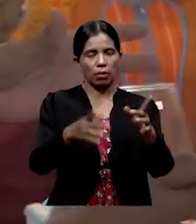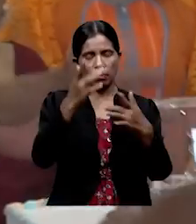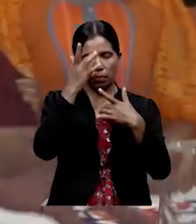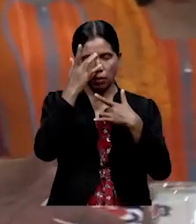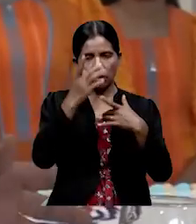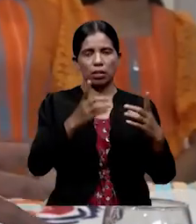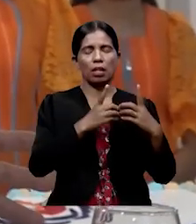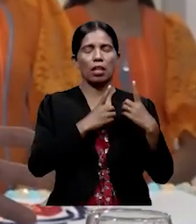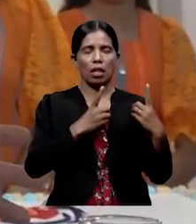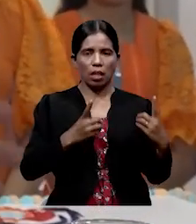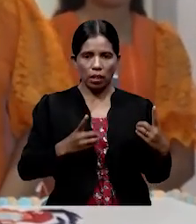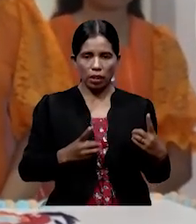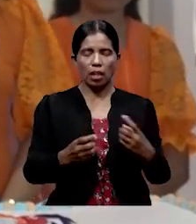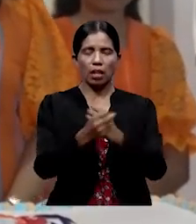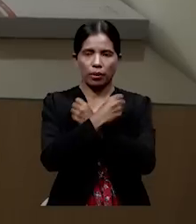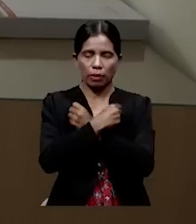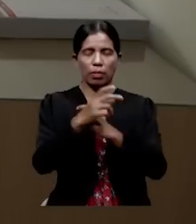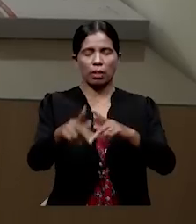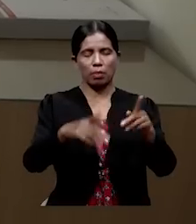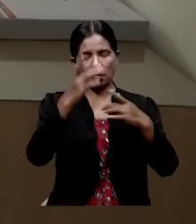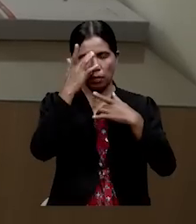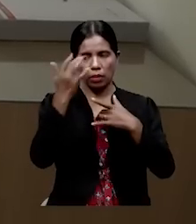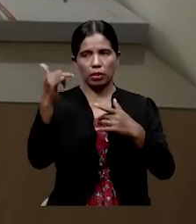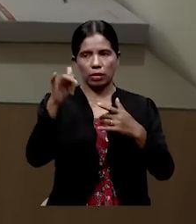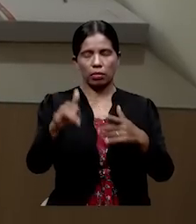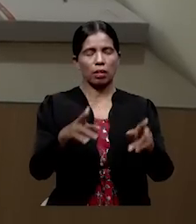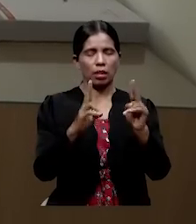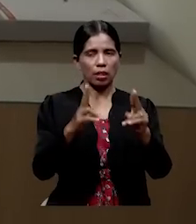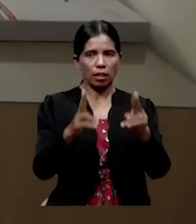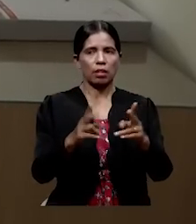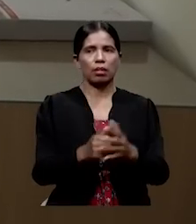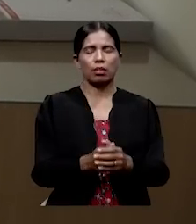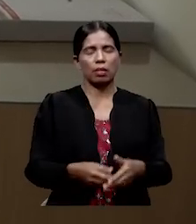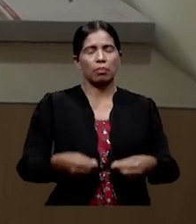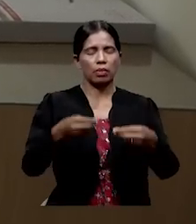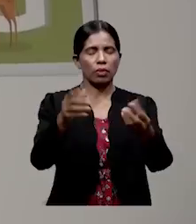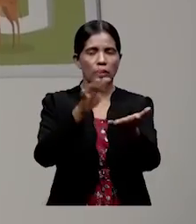Hadomi mora sira, ida nem makura lais liu do que me foi moru.